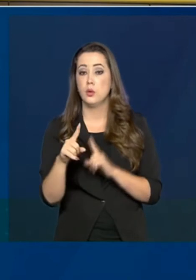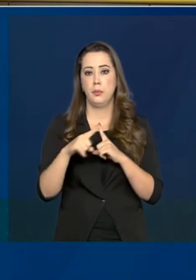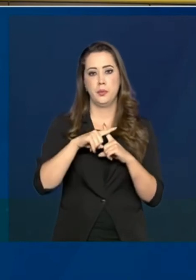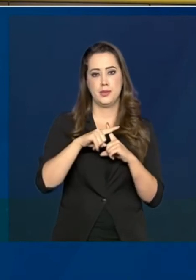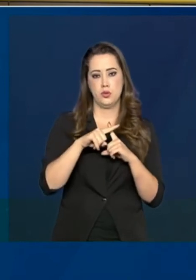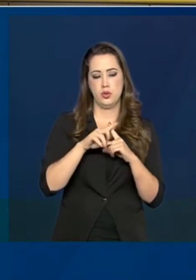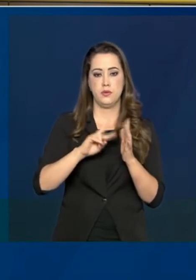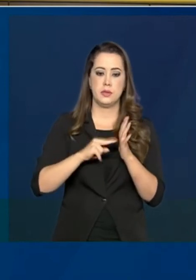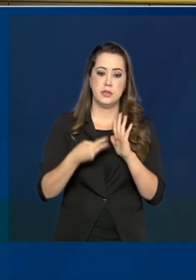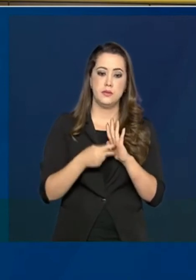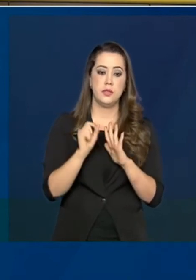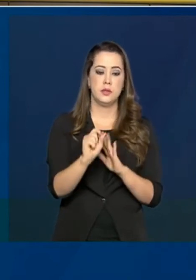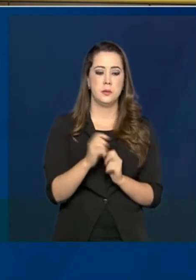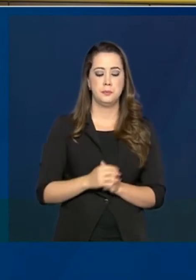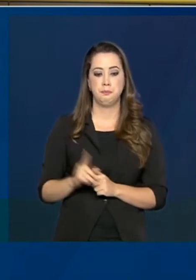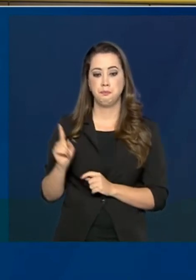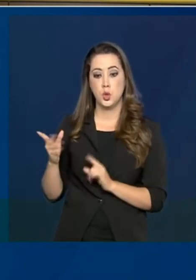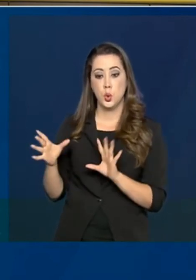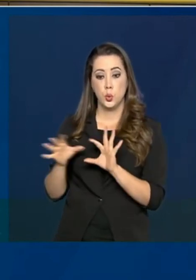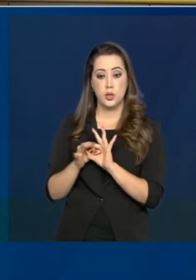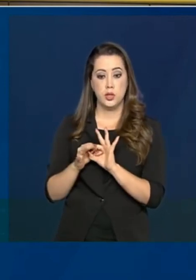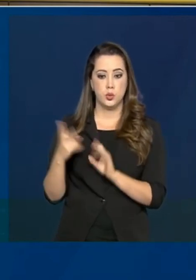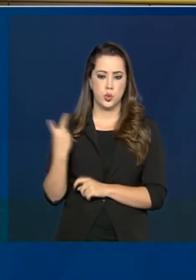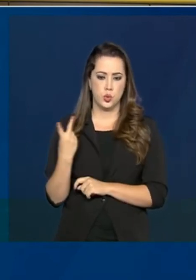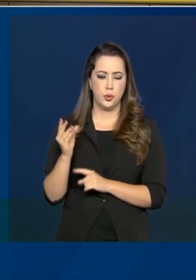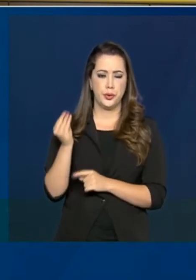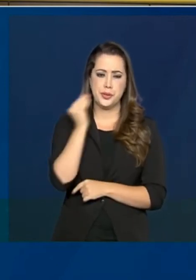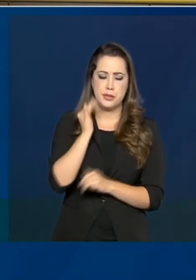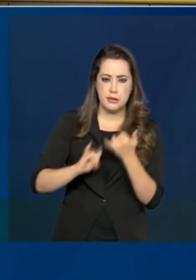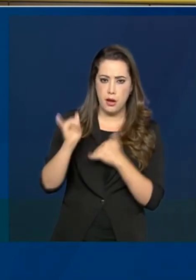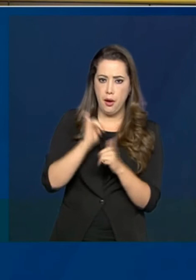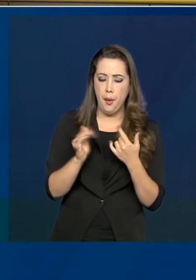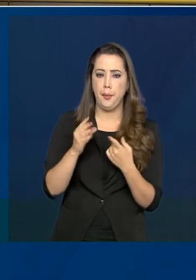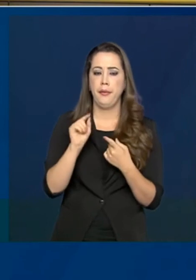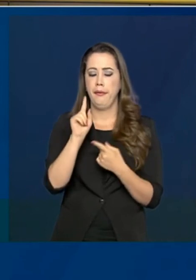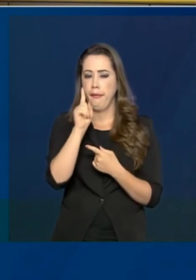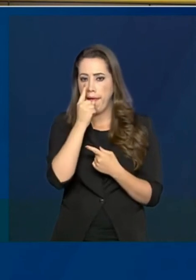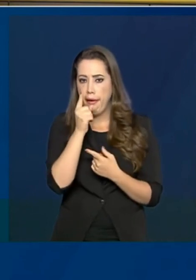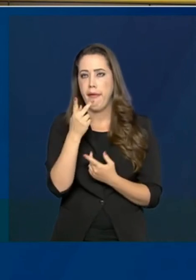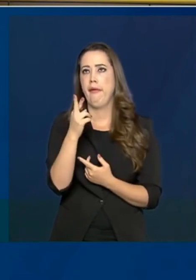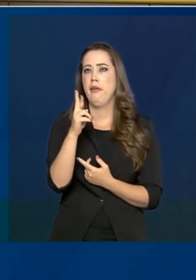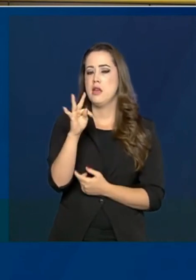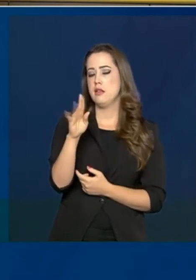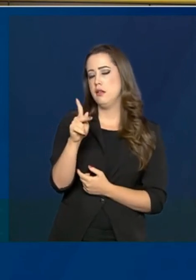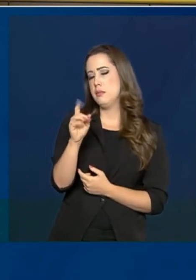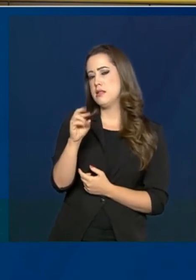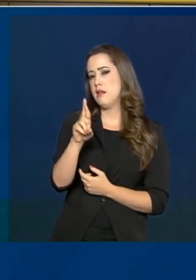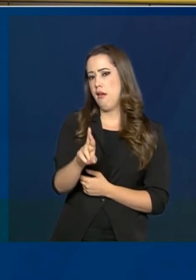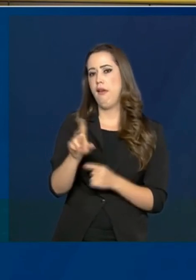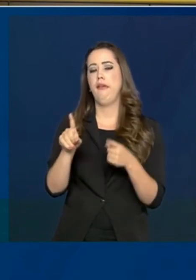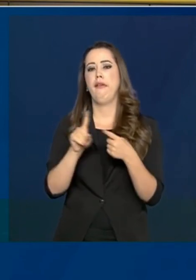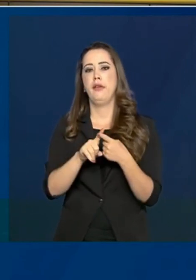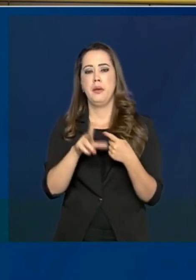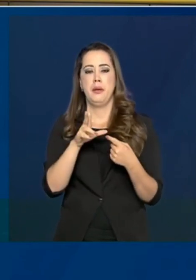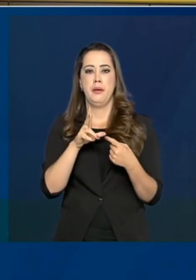seja, contabilizando RT-PCR, exames moleculares do tipo RT-PCR em laboratórios públicos,